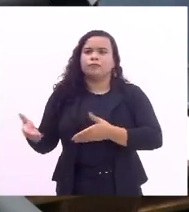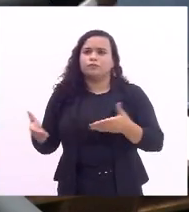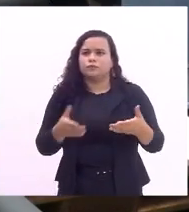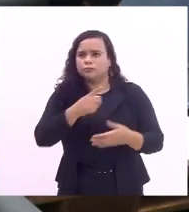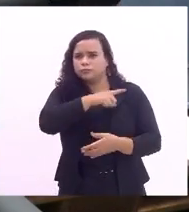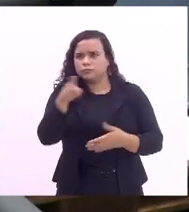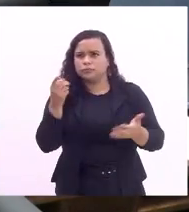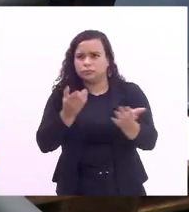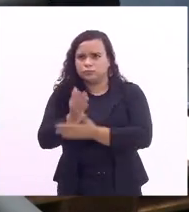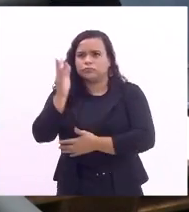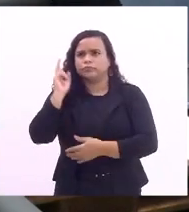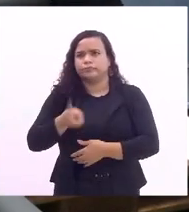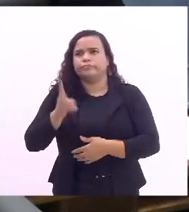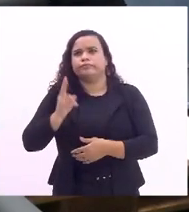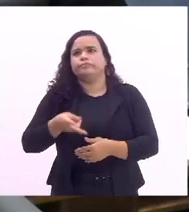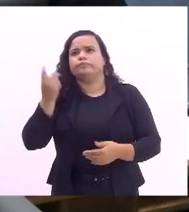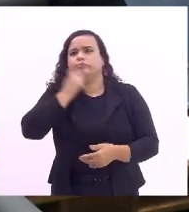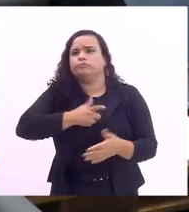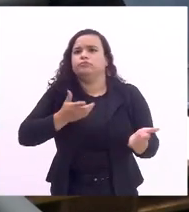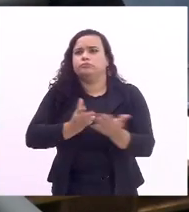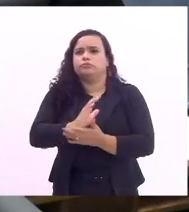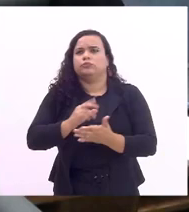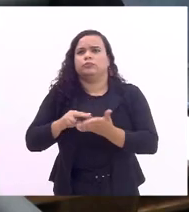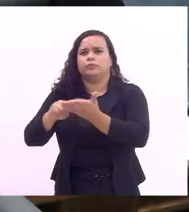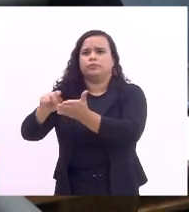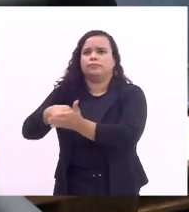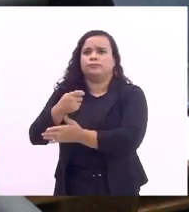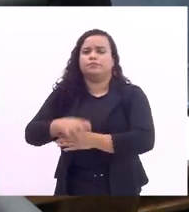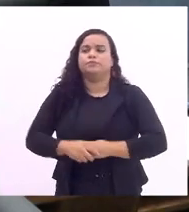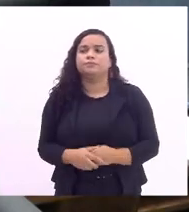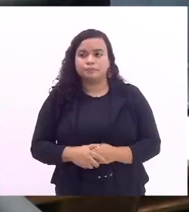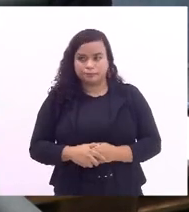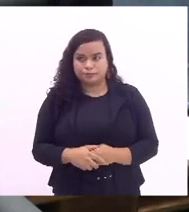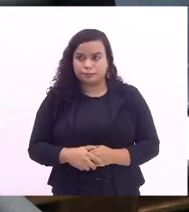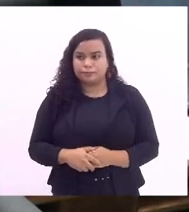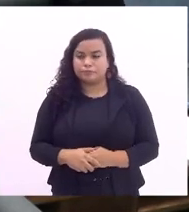senhores que aprovam, permaneçam como estão, aprovado. Vai autógrafo.